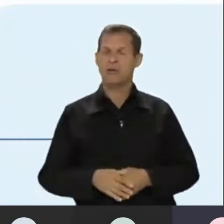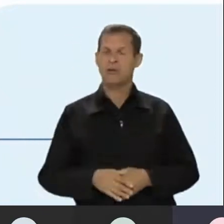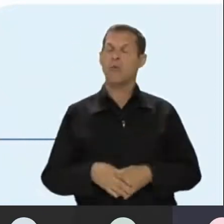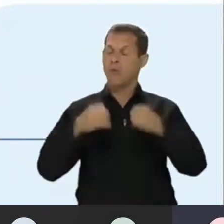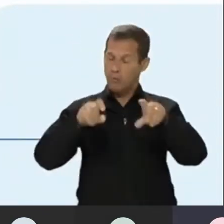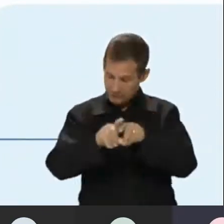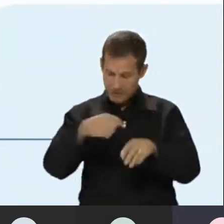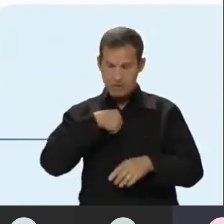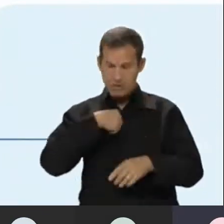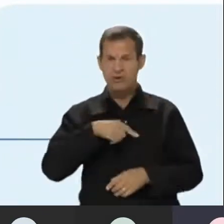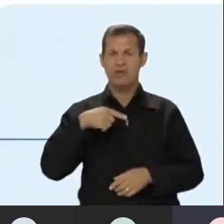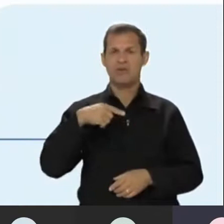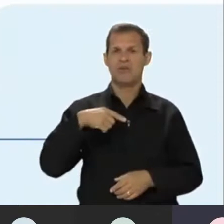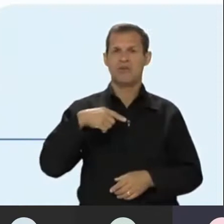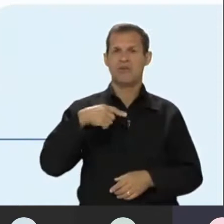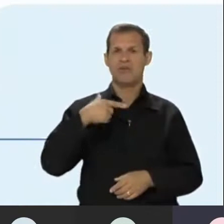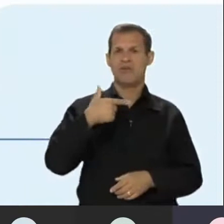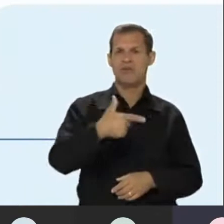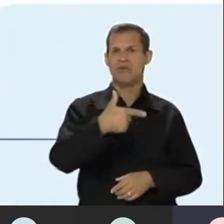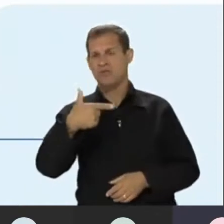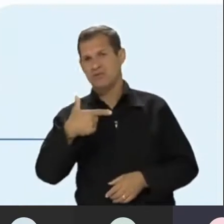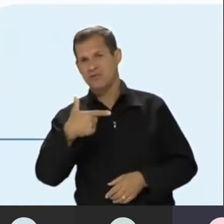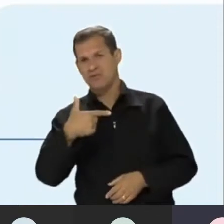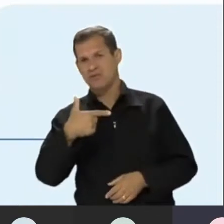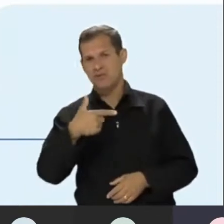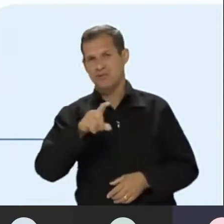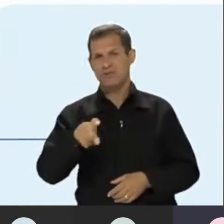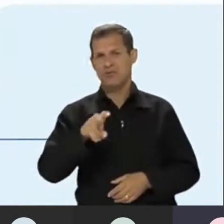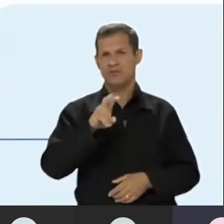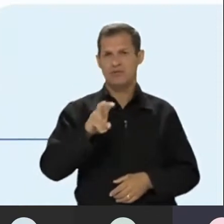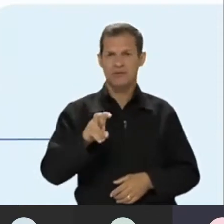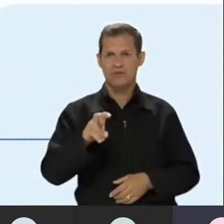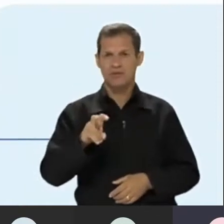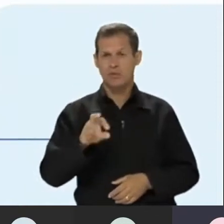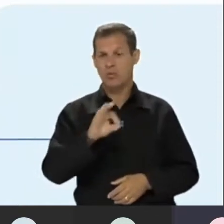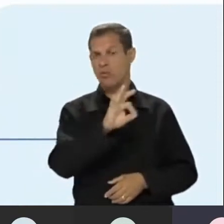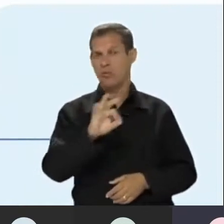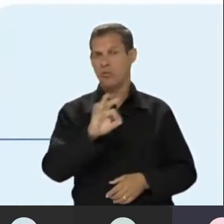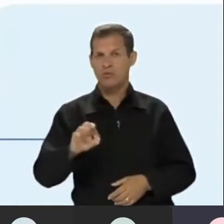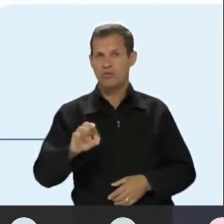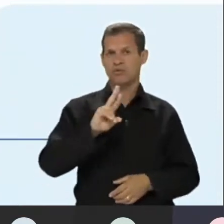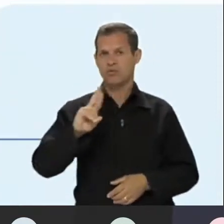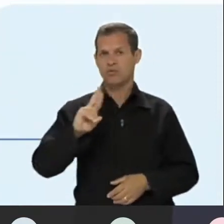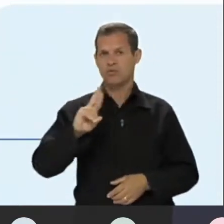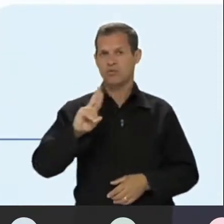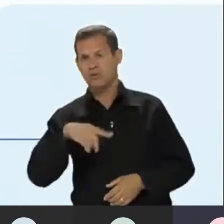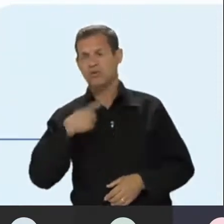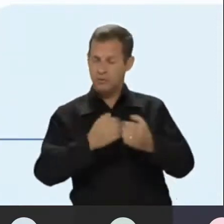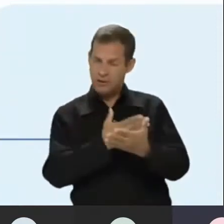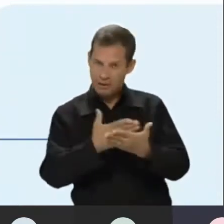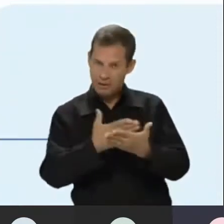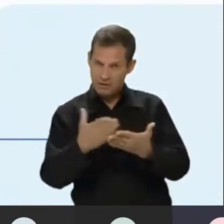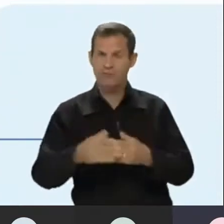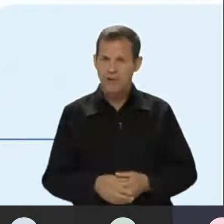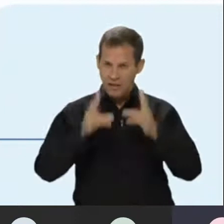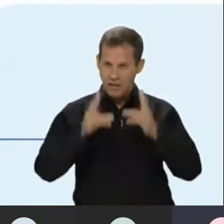eu poderia dizer que aqui eu tenho 22,5% de umidade relativa. Tá? Então, a gente já pode